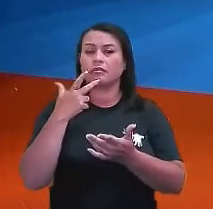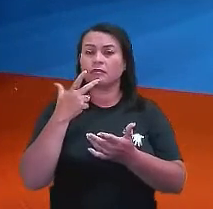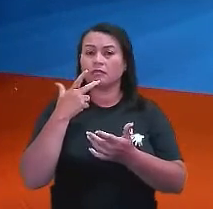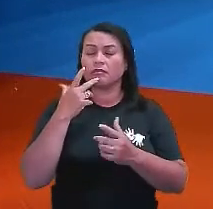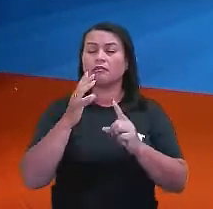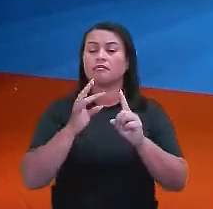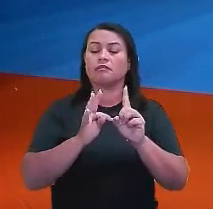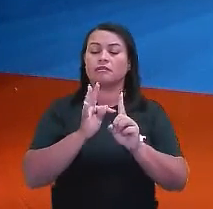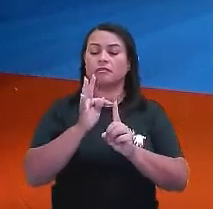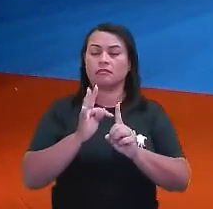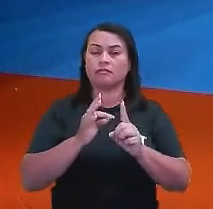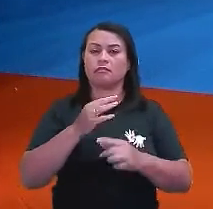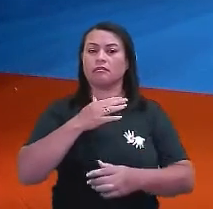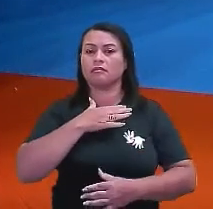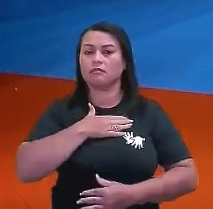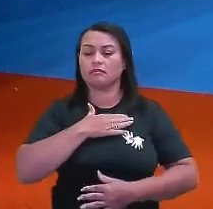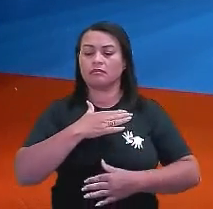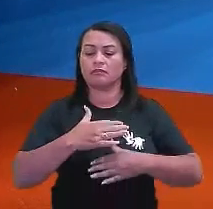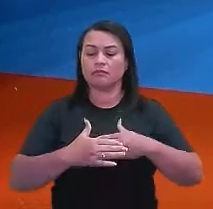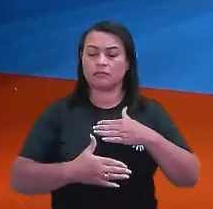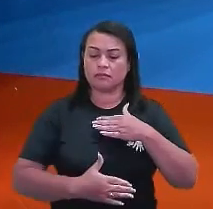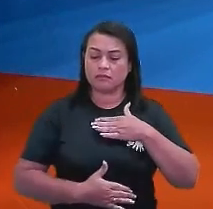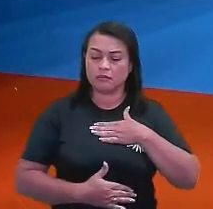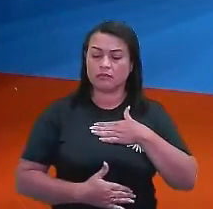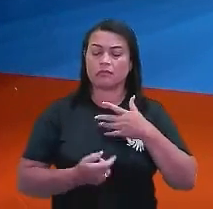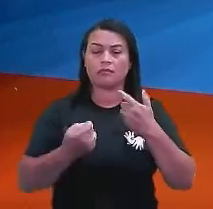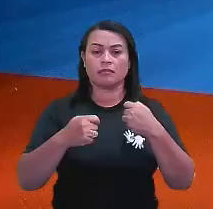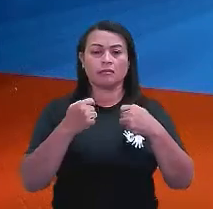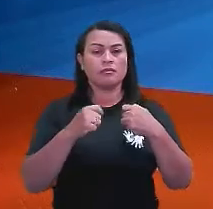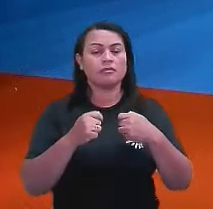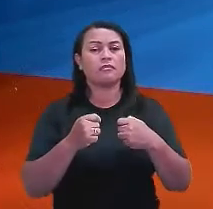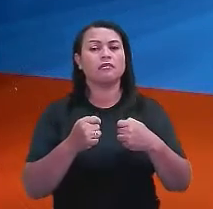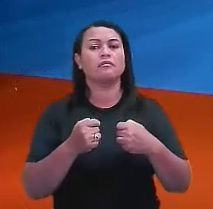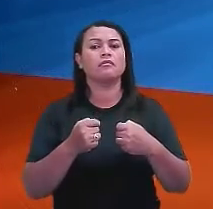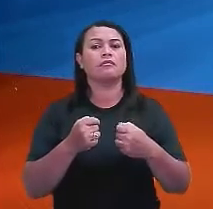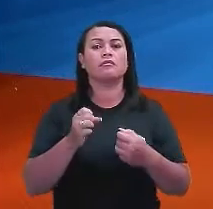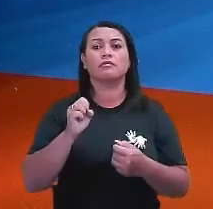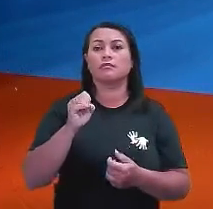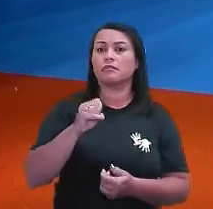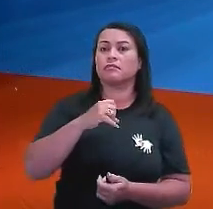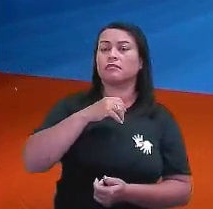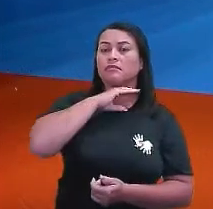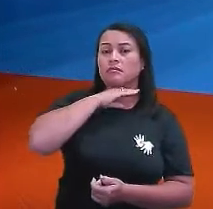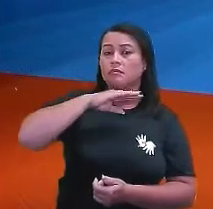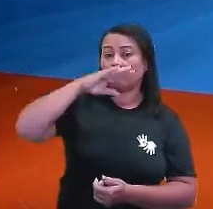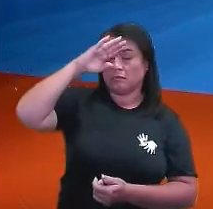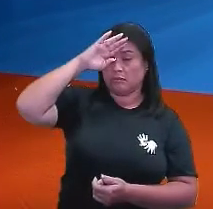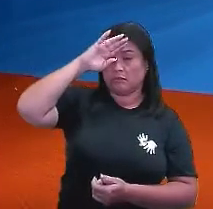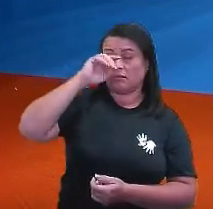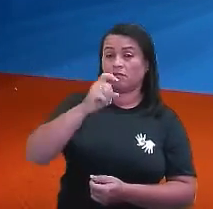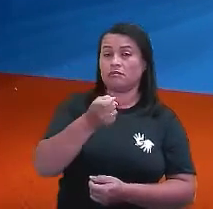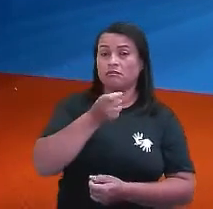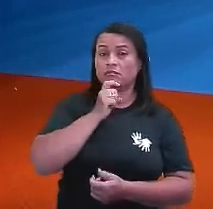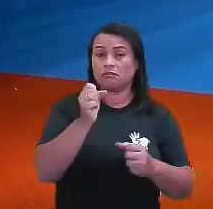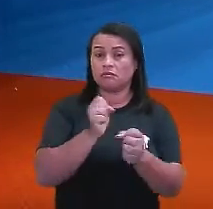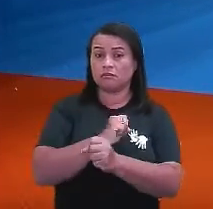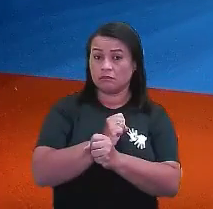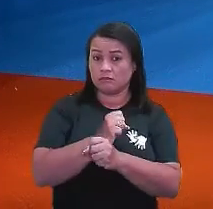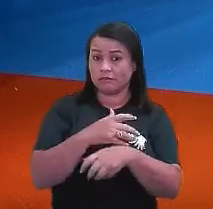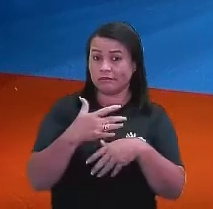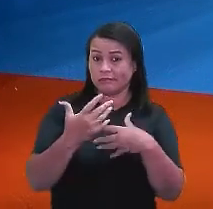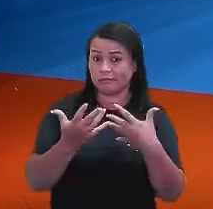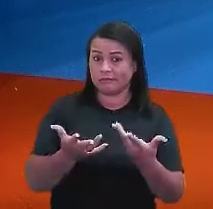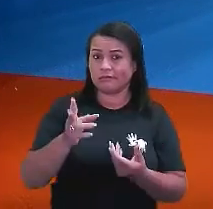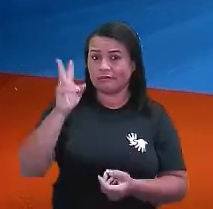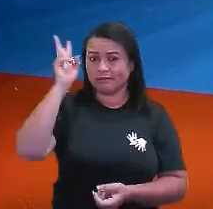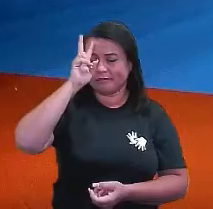temperaturas do corpo, a temperatura que tem que estar para indicar febre e a hipotermia? Lembra? Lembra quando eu